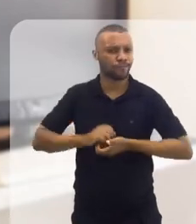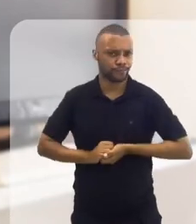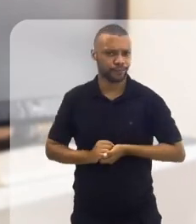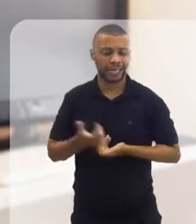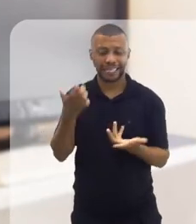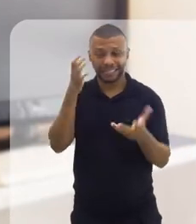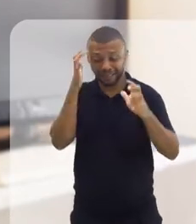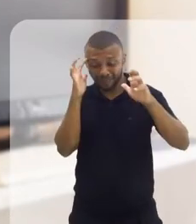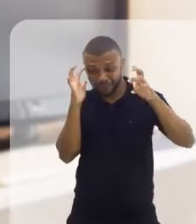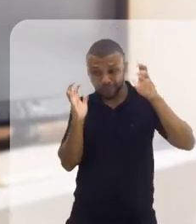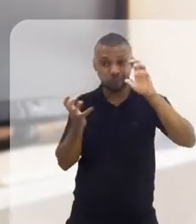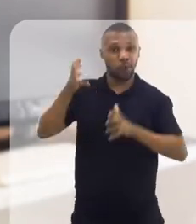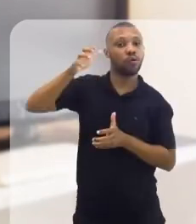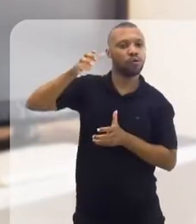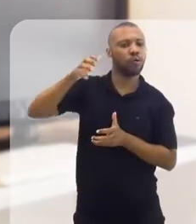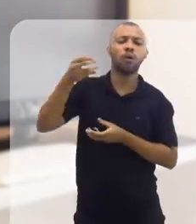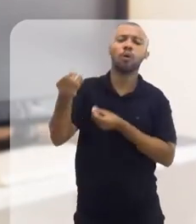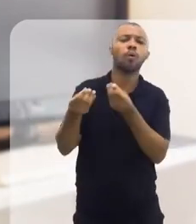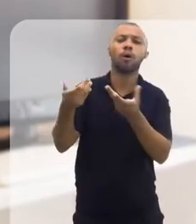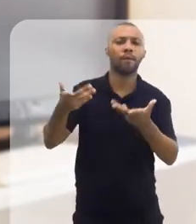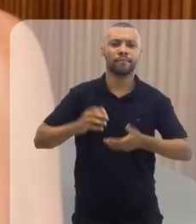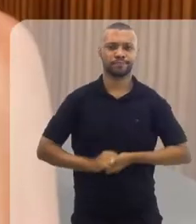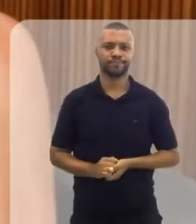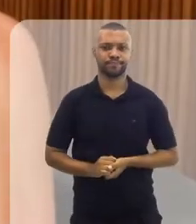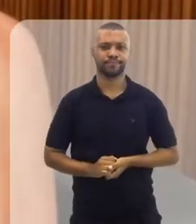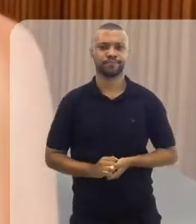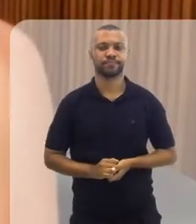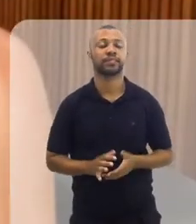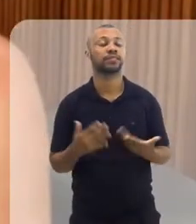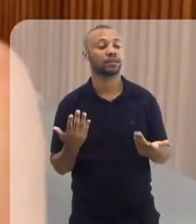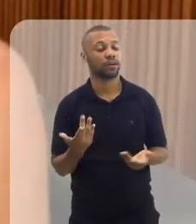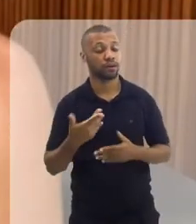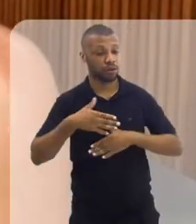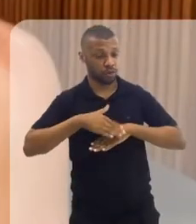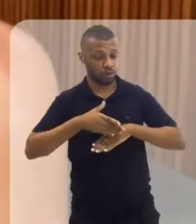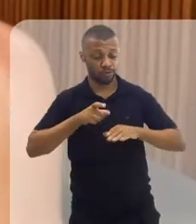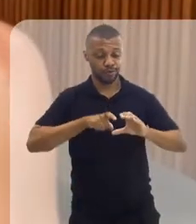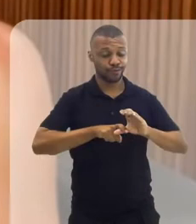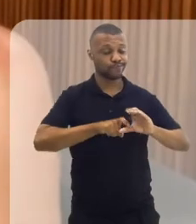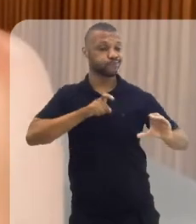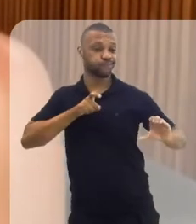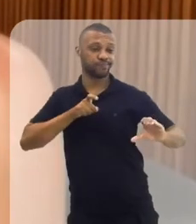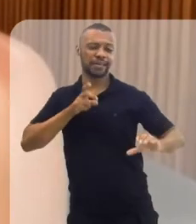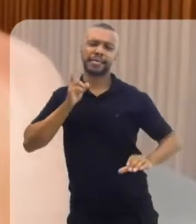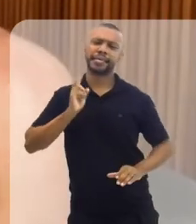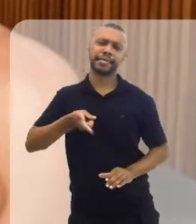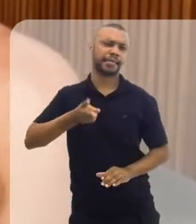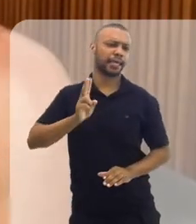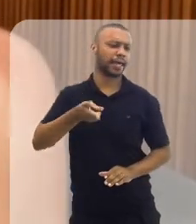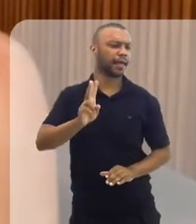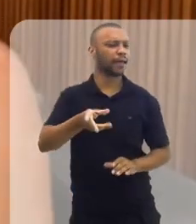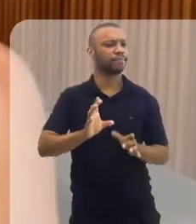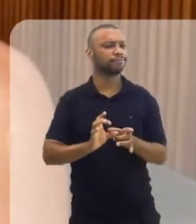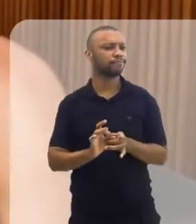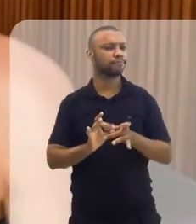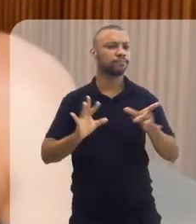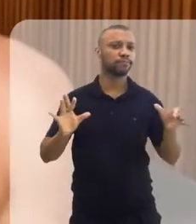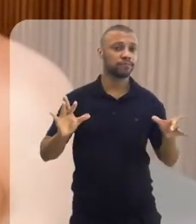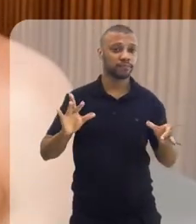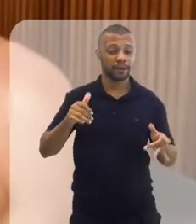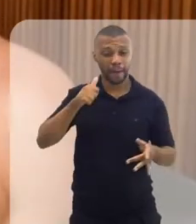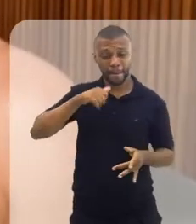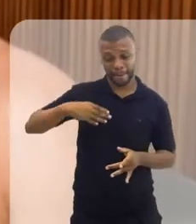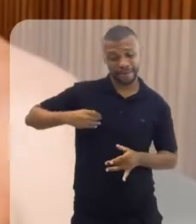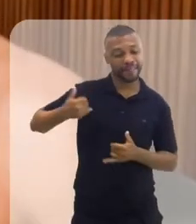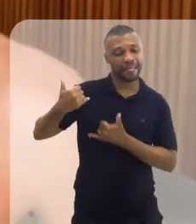aí de direção, vamos dizer? Eu sempre fui muito independente, né? Eu sempre fui muito.